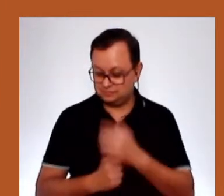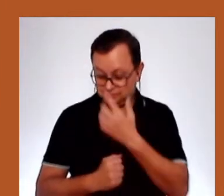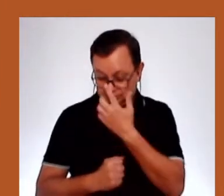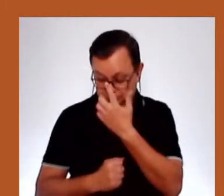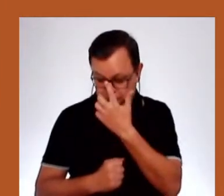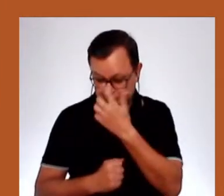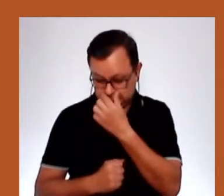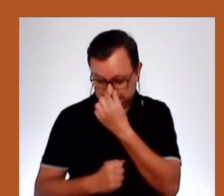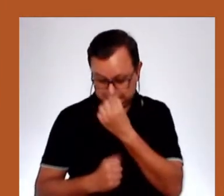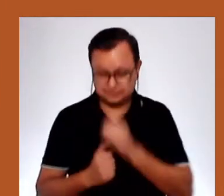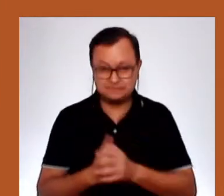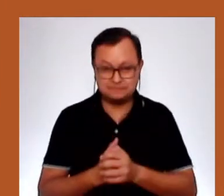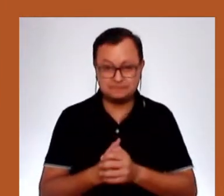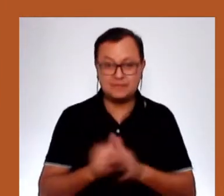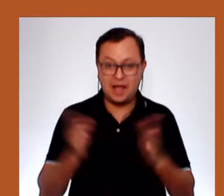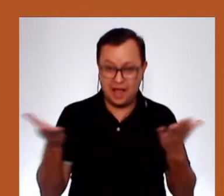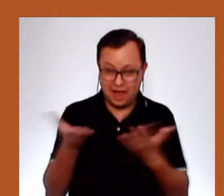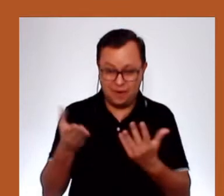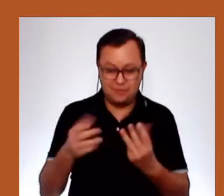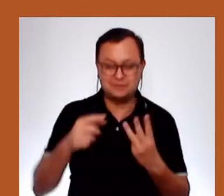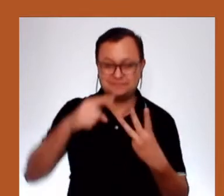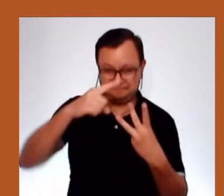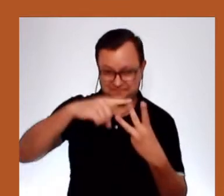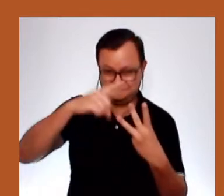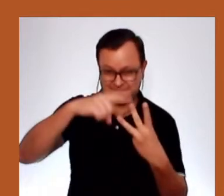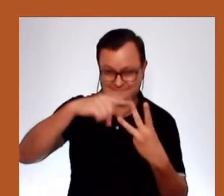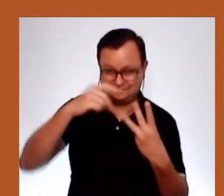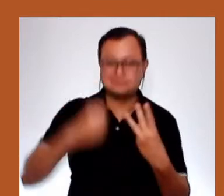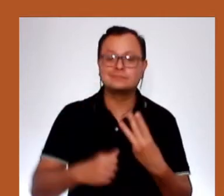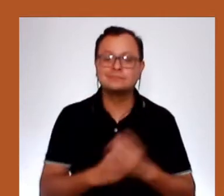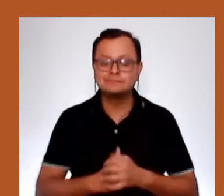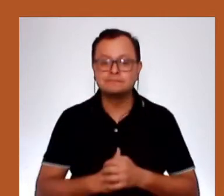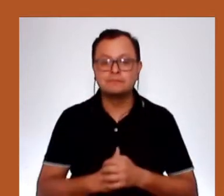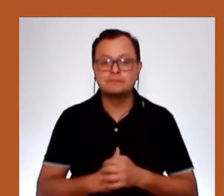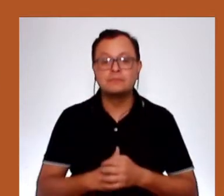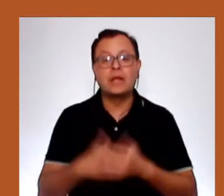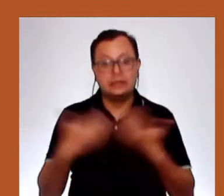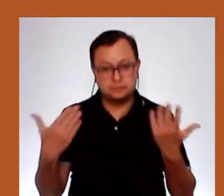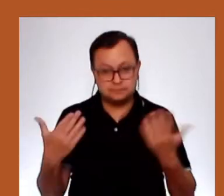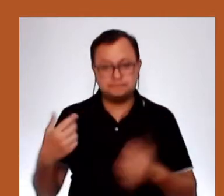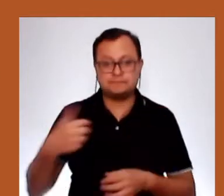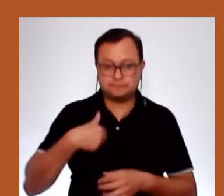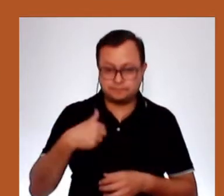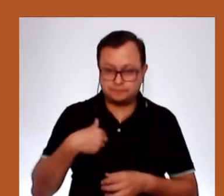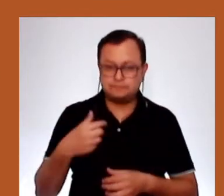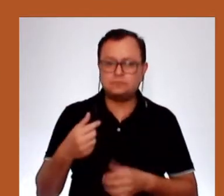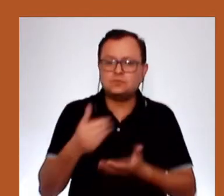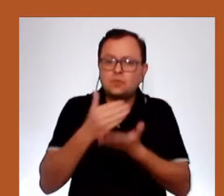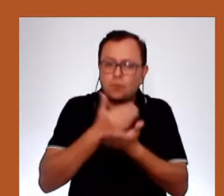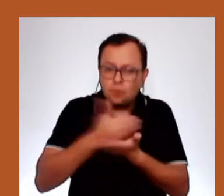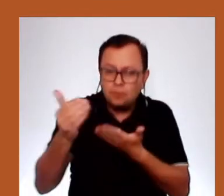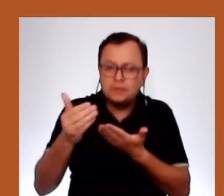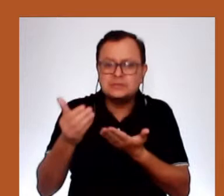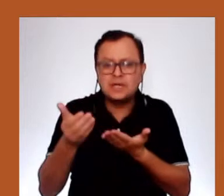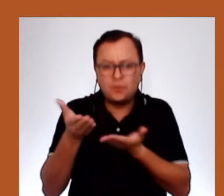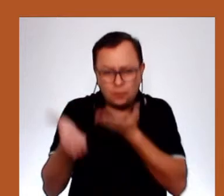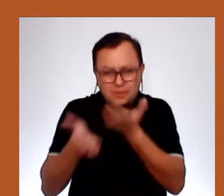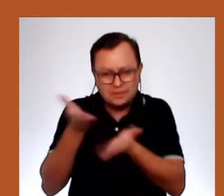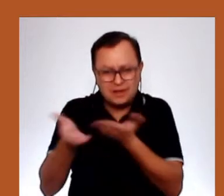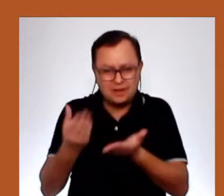Incrível, você. Foi eu agora? Isso. É, eu tenho contato com cuidados paliativos desde 2008,